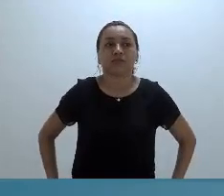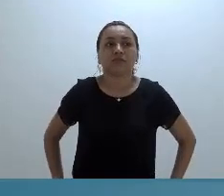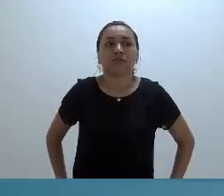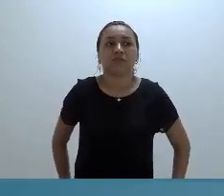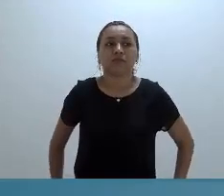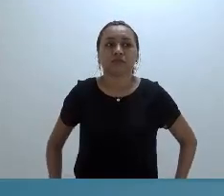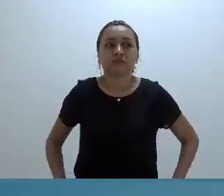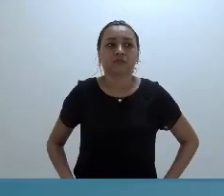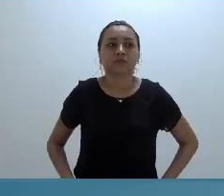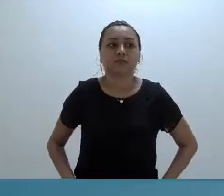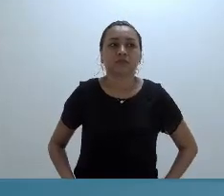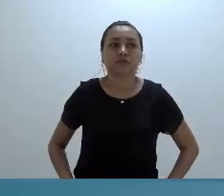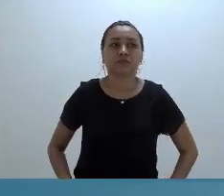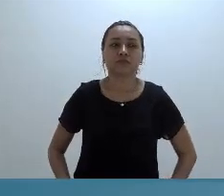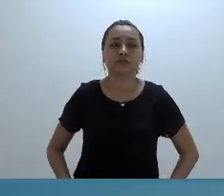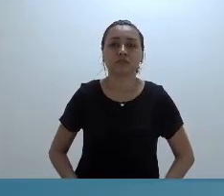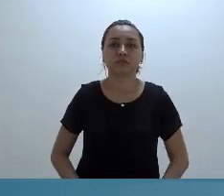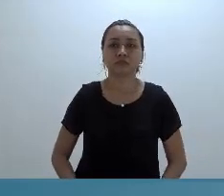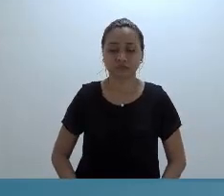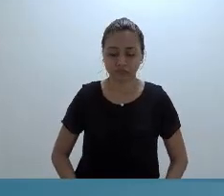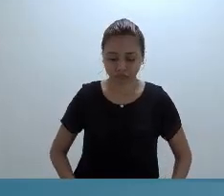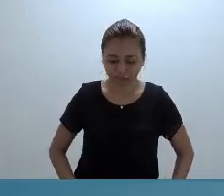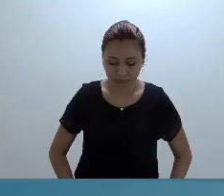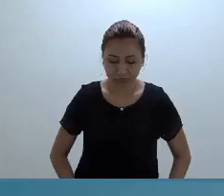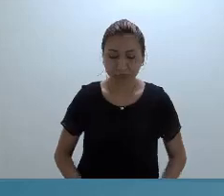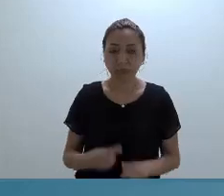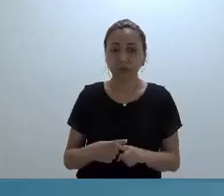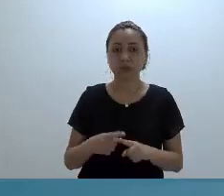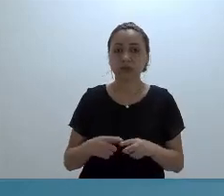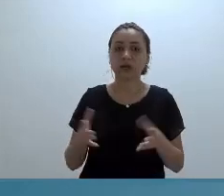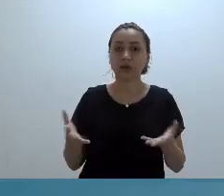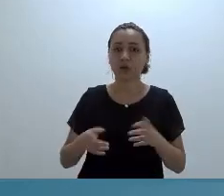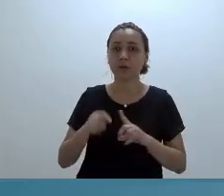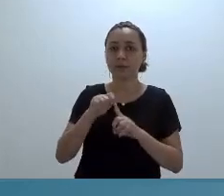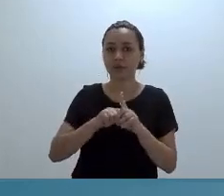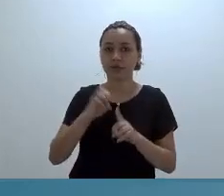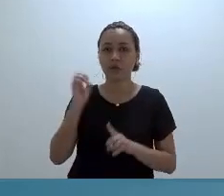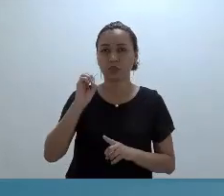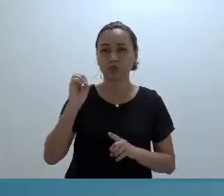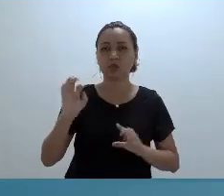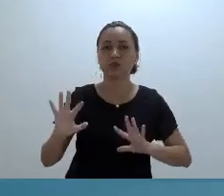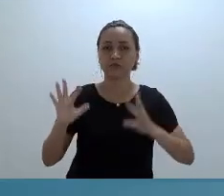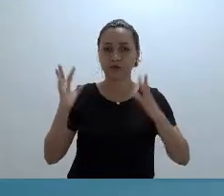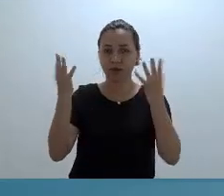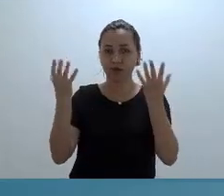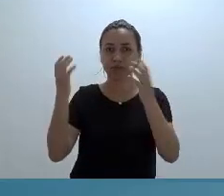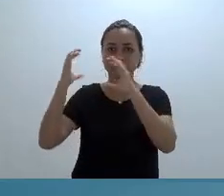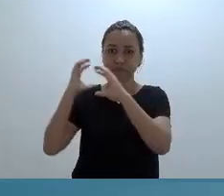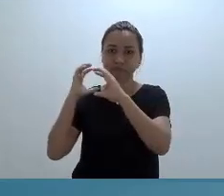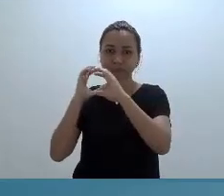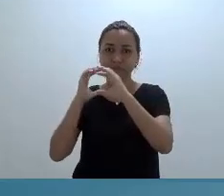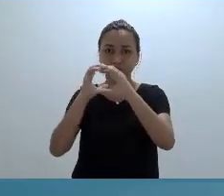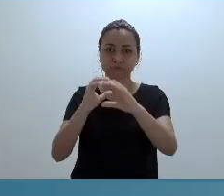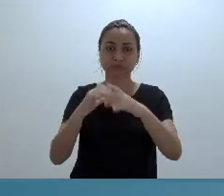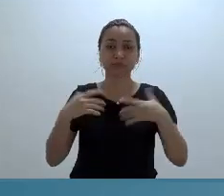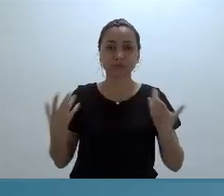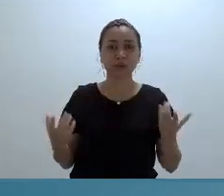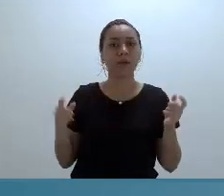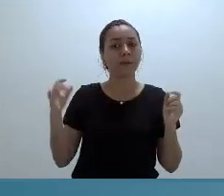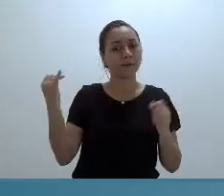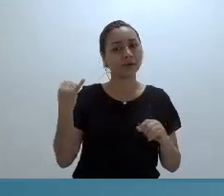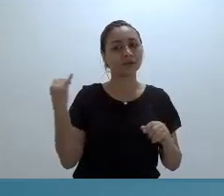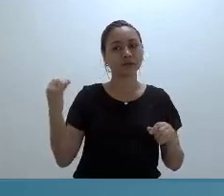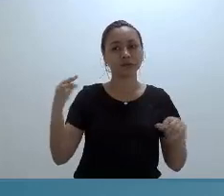Ele já está com muito novo e eu tenho que absolutamente que todos os parecidos, todos os